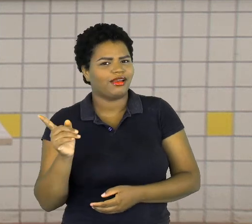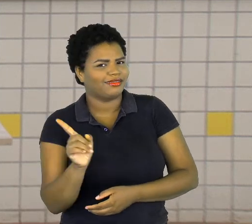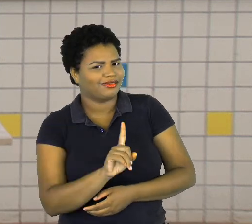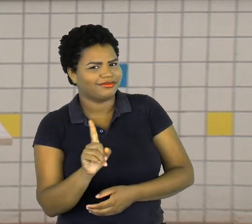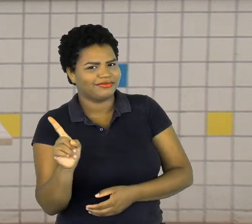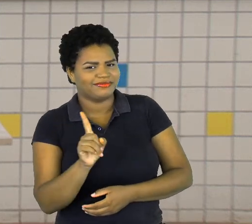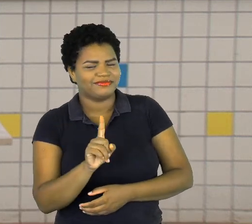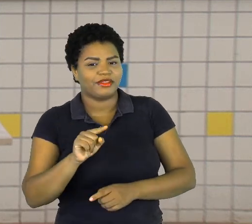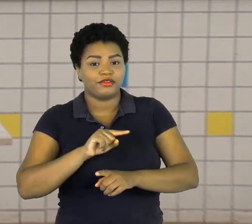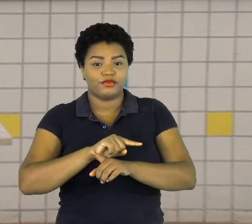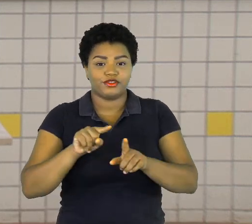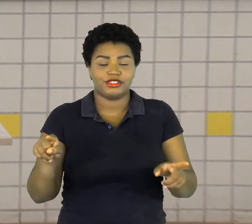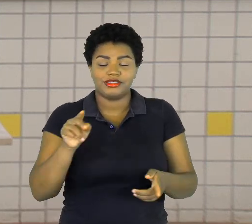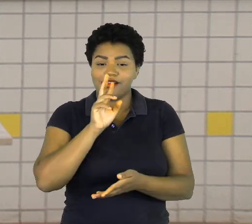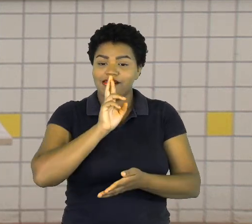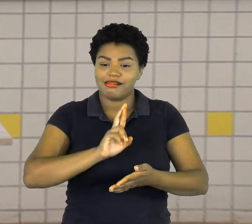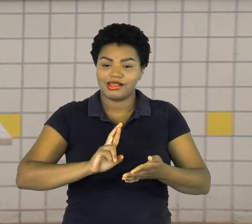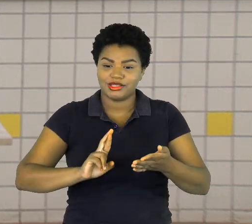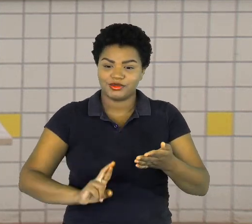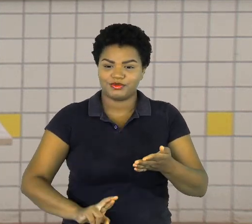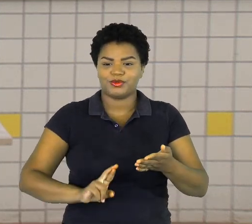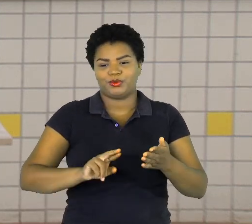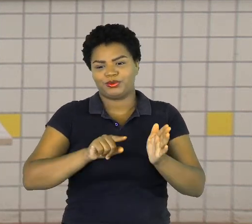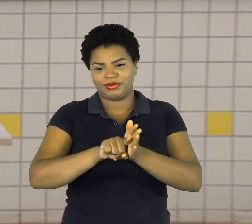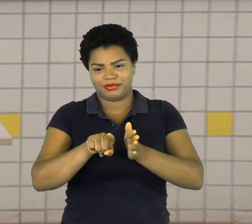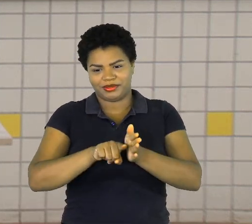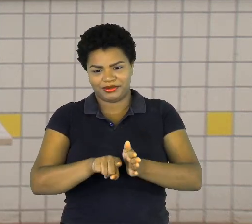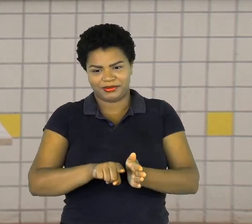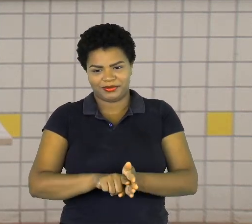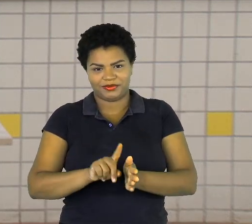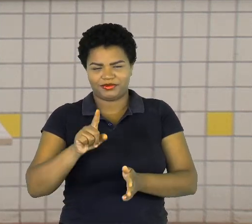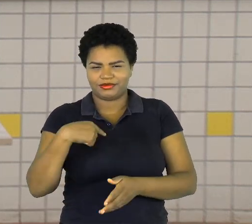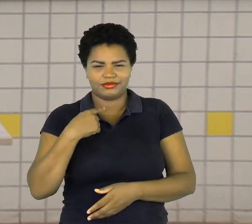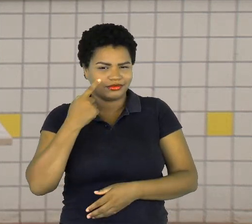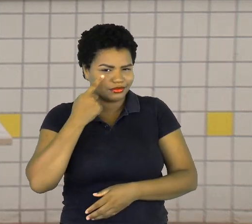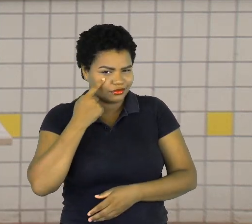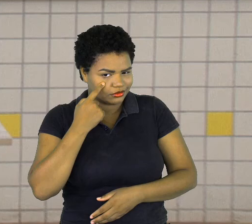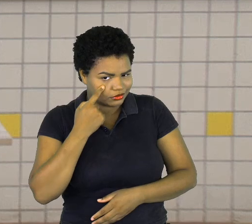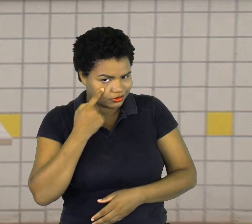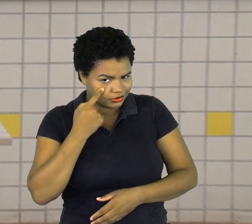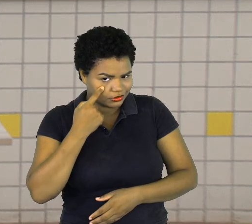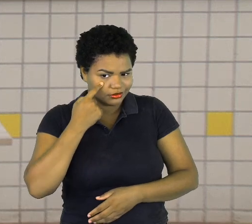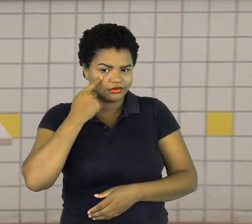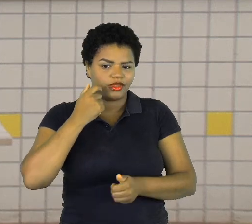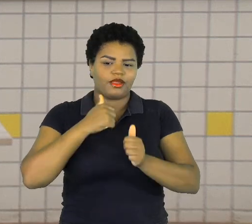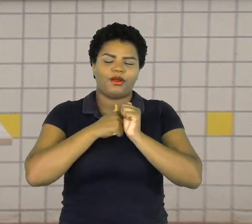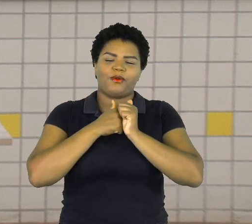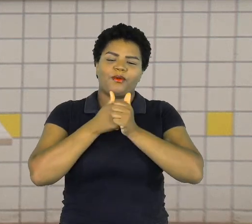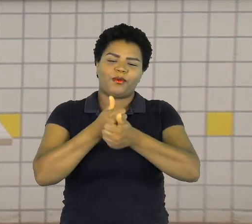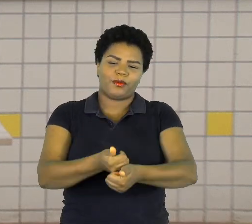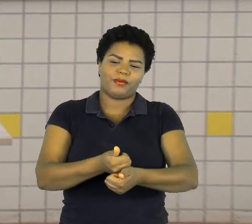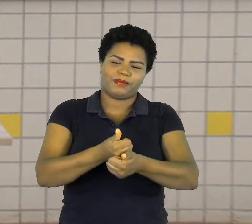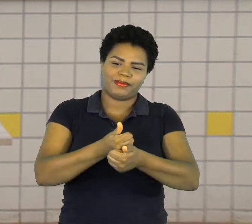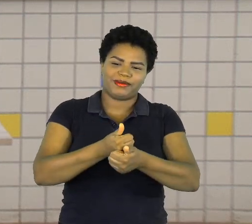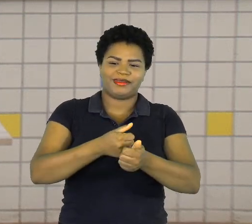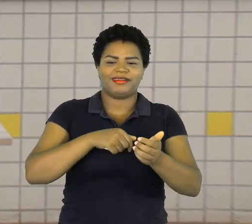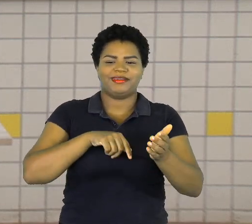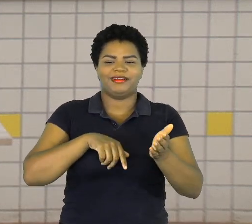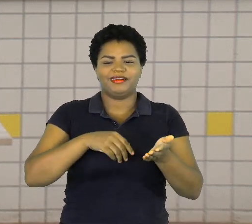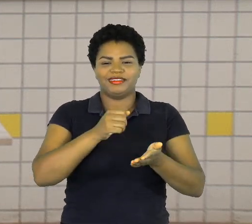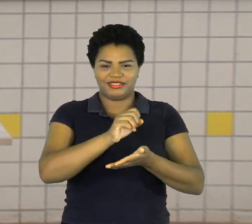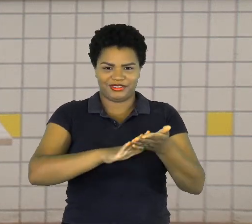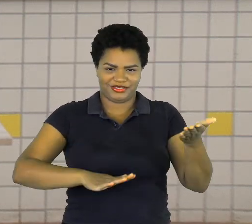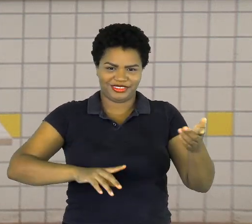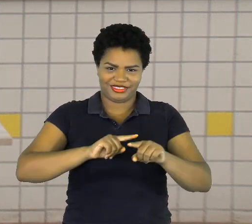Você responda as questões. Nós estamos de olho, nós estamos acompanhando as questões de vocês, tá